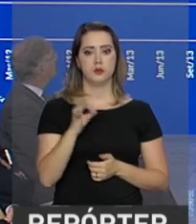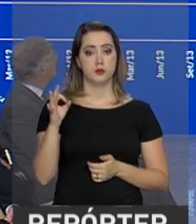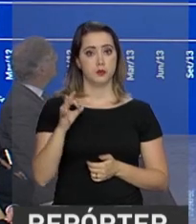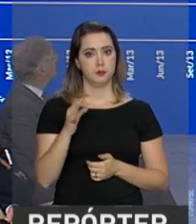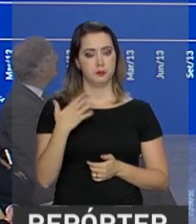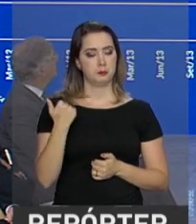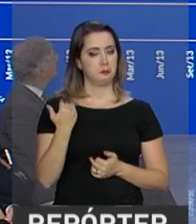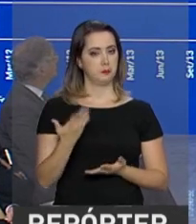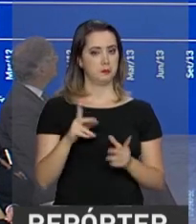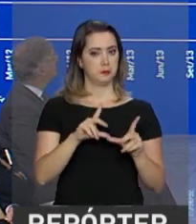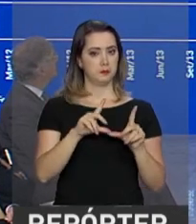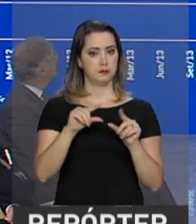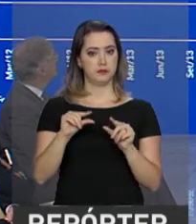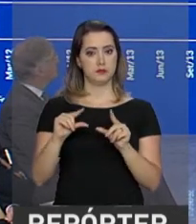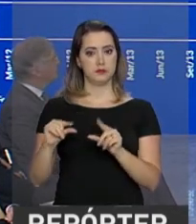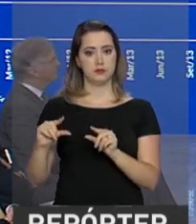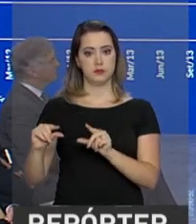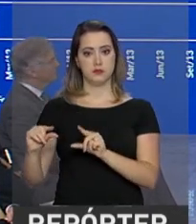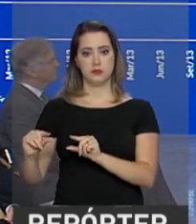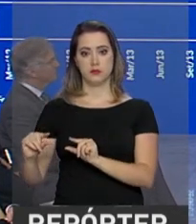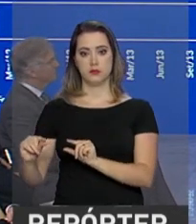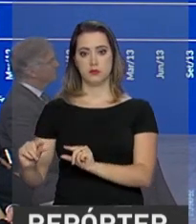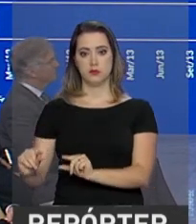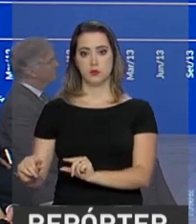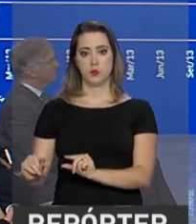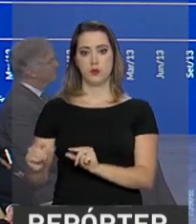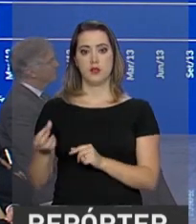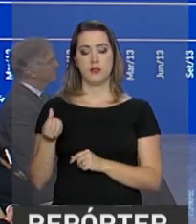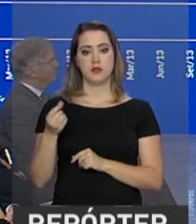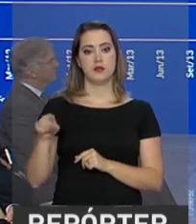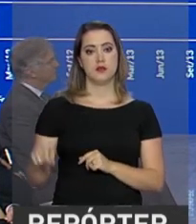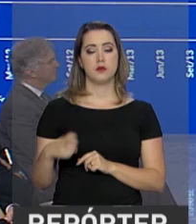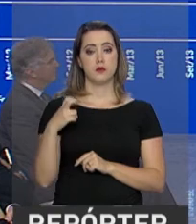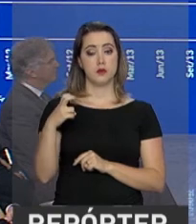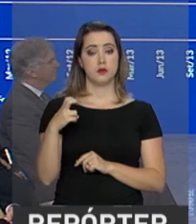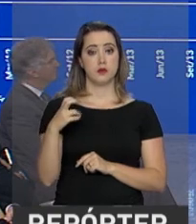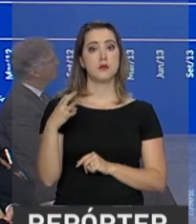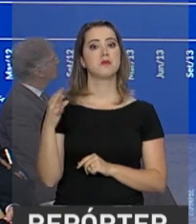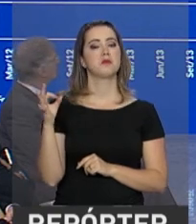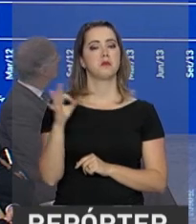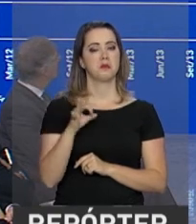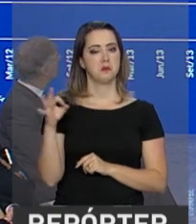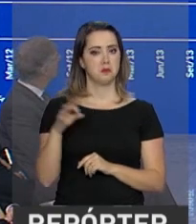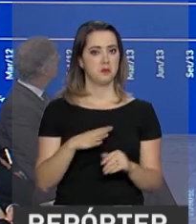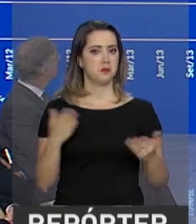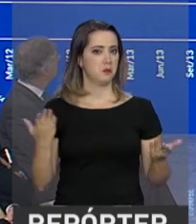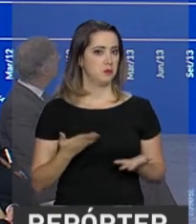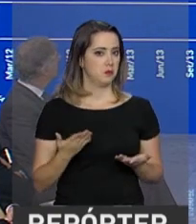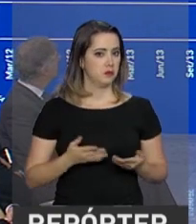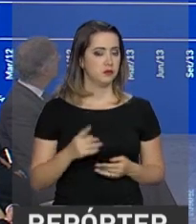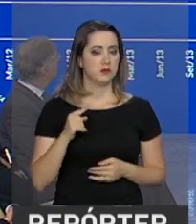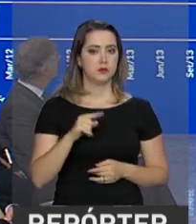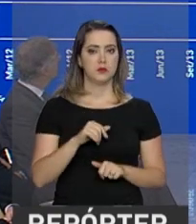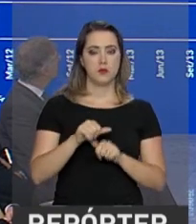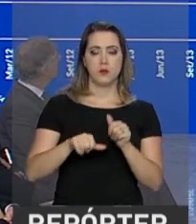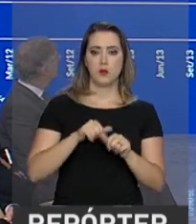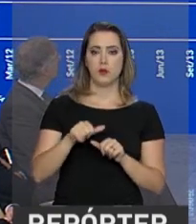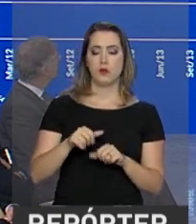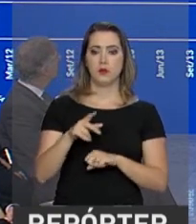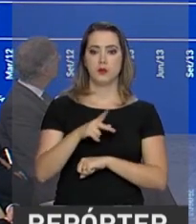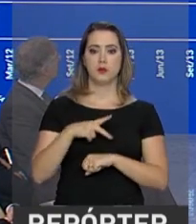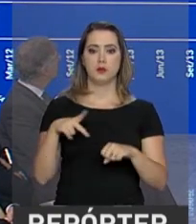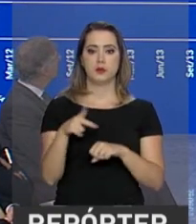14,25% e reduzindo-os aos 6,5% de hoje. Por transformar o país